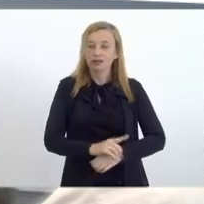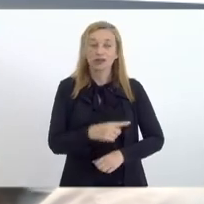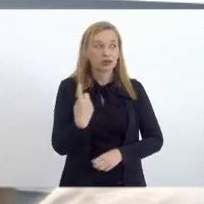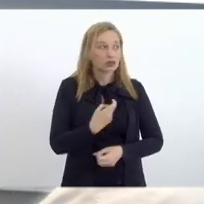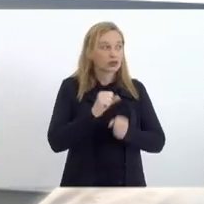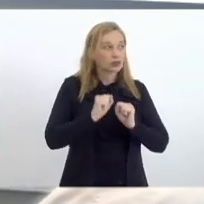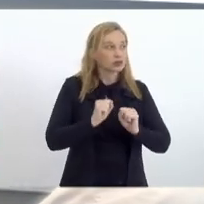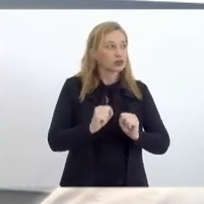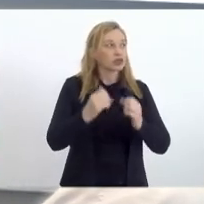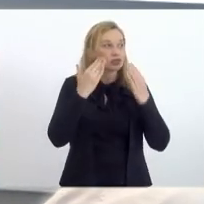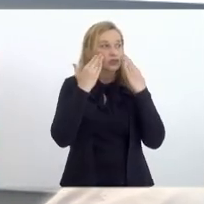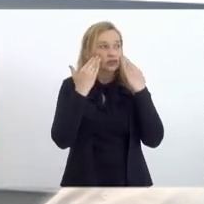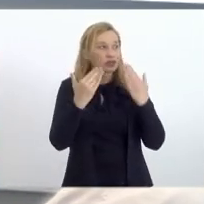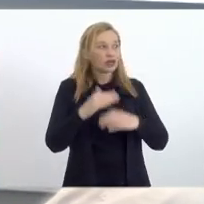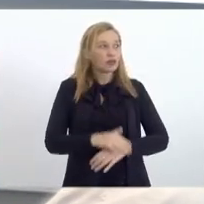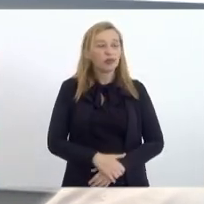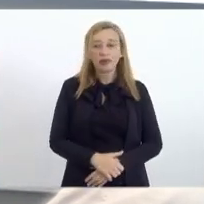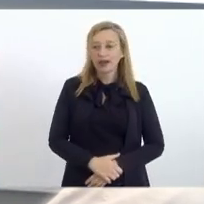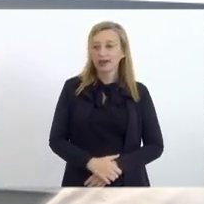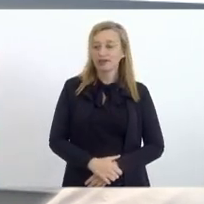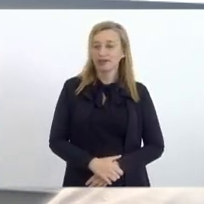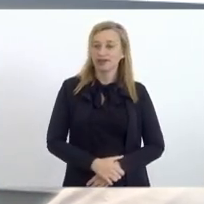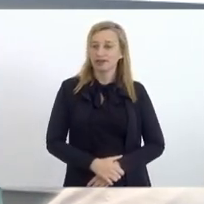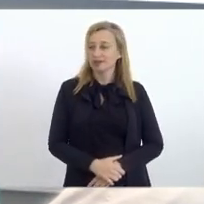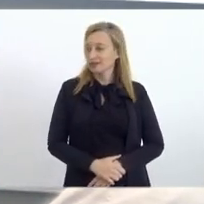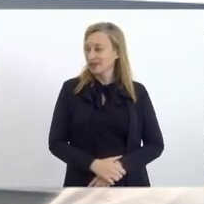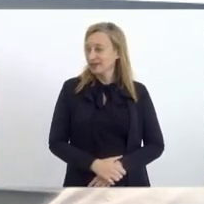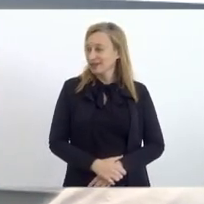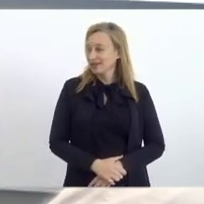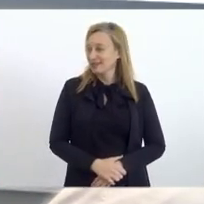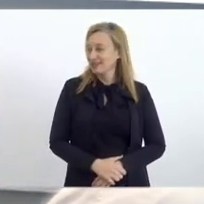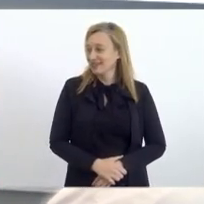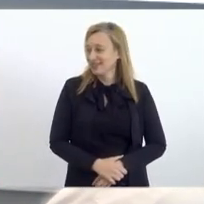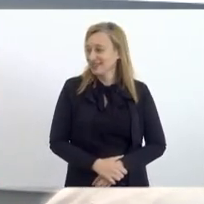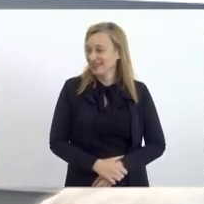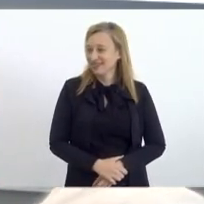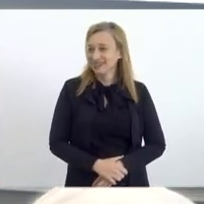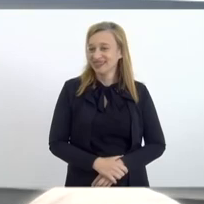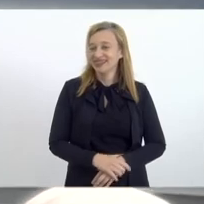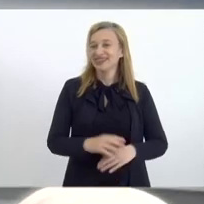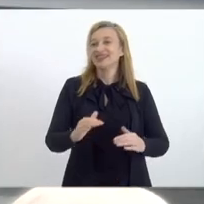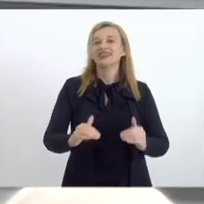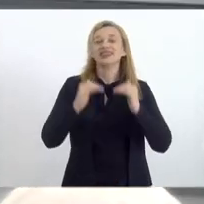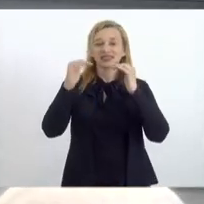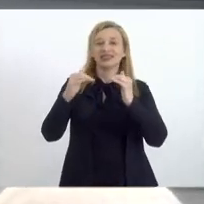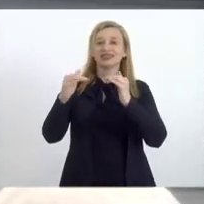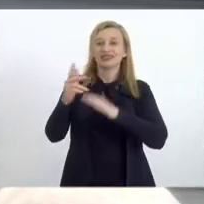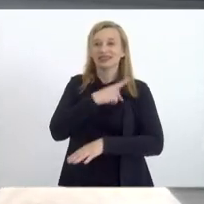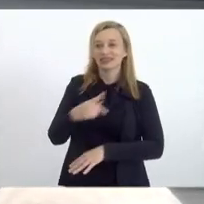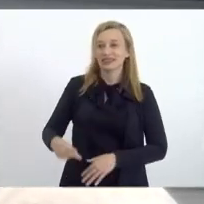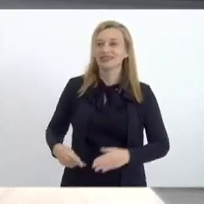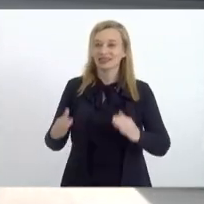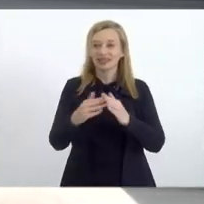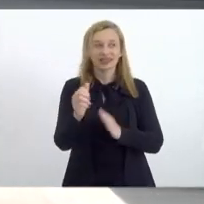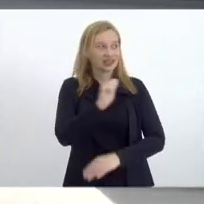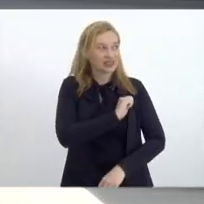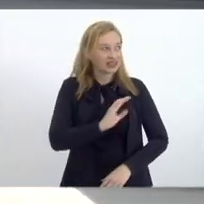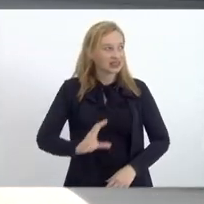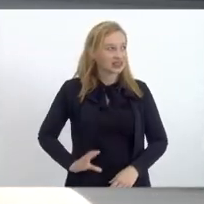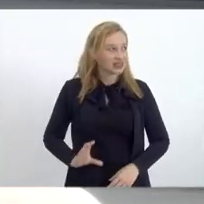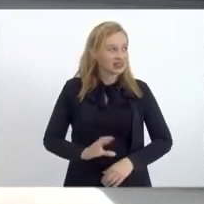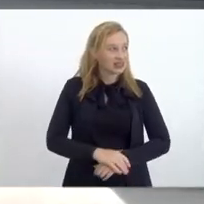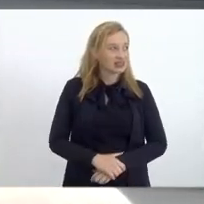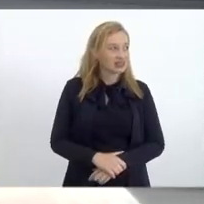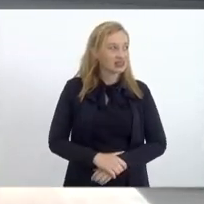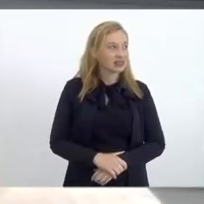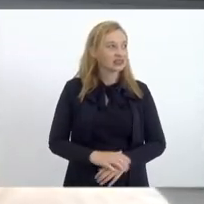pudéssemos nos apresentar aqui nessa casa. Agradecimentos também ao excelentíssimo presidente dessa casa, o deputado André Siciliano, pela autoria